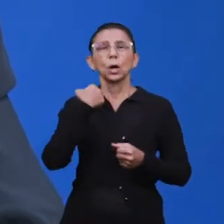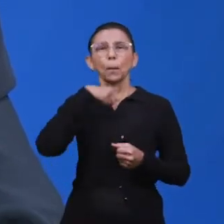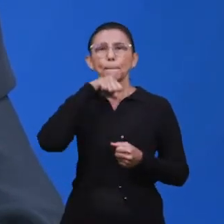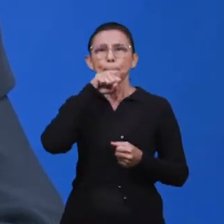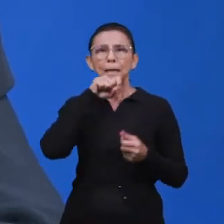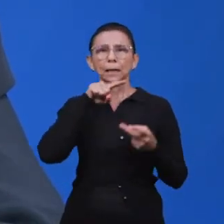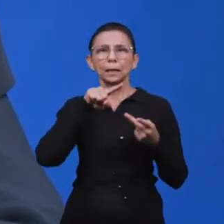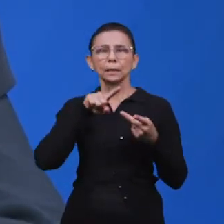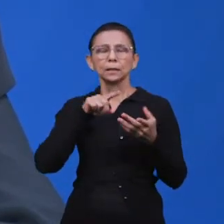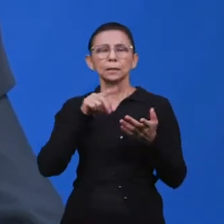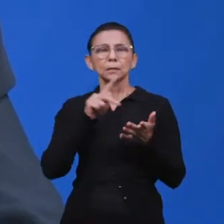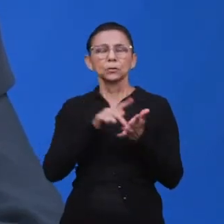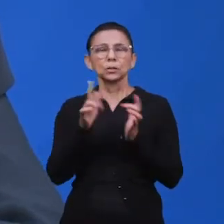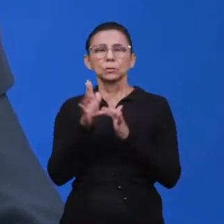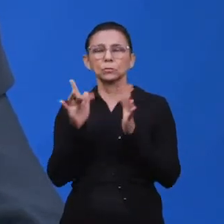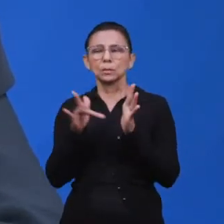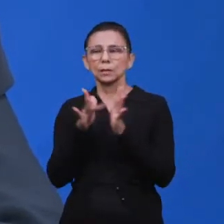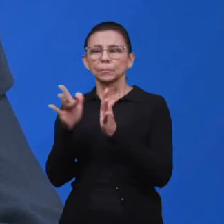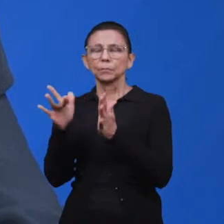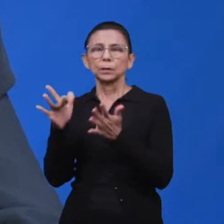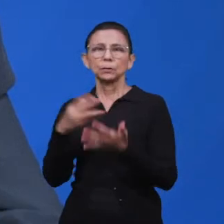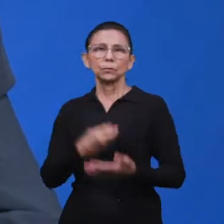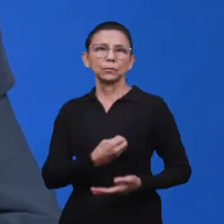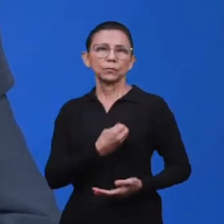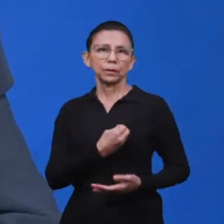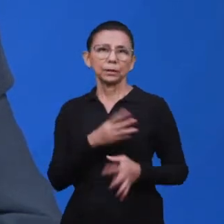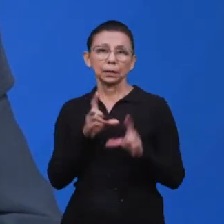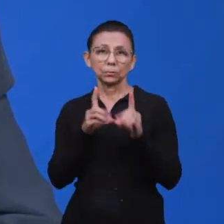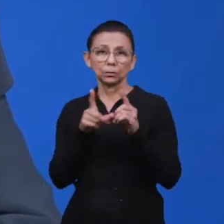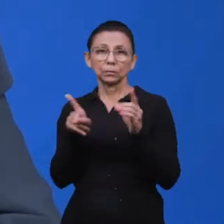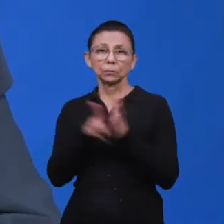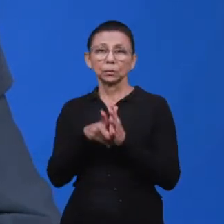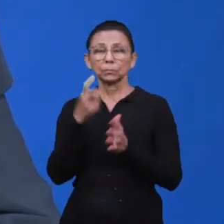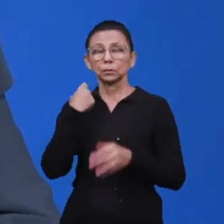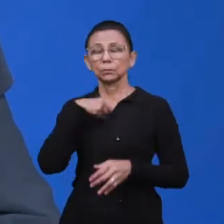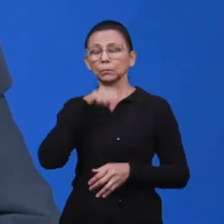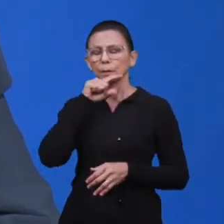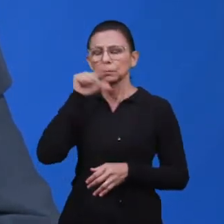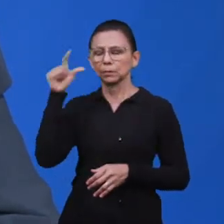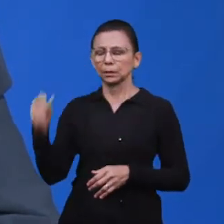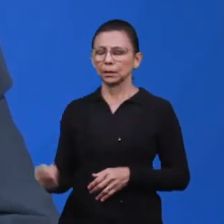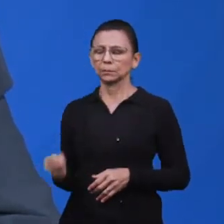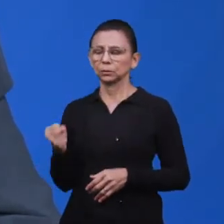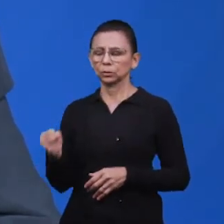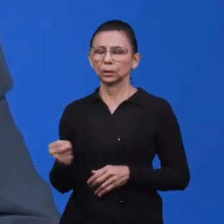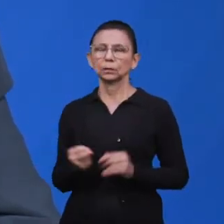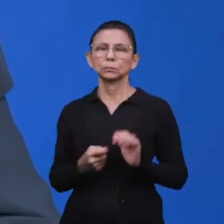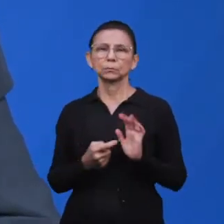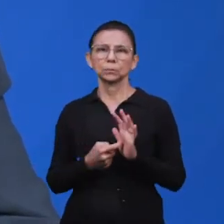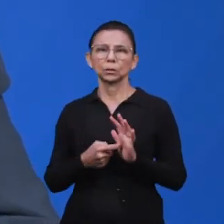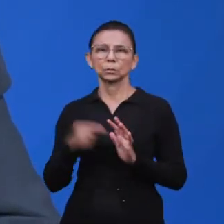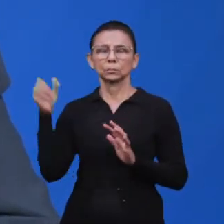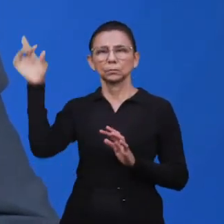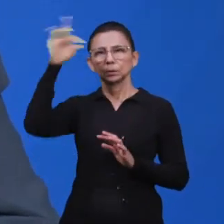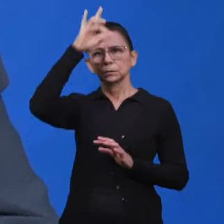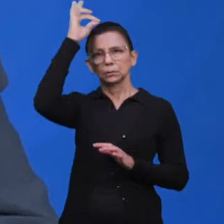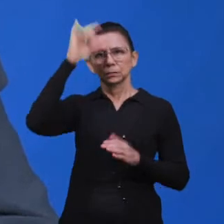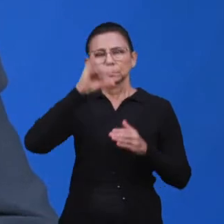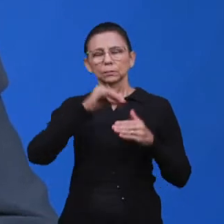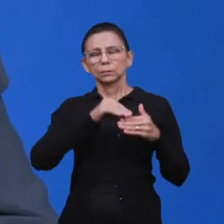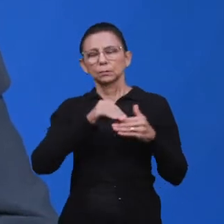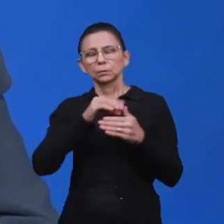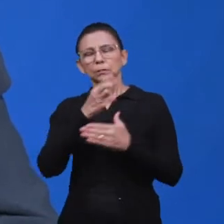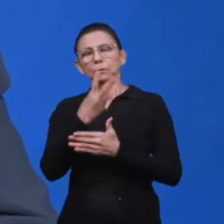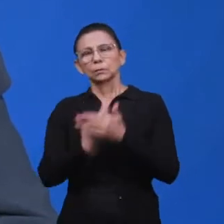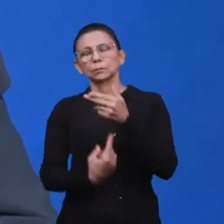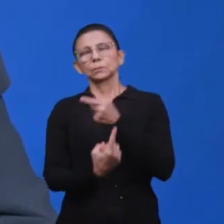Jesus o caminho, a verdade e a vida, a doutrina do Pai, o cajado na mão, a direção do Espírito Santo, Pai, Filho e Espírito